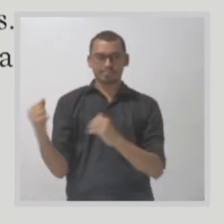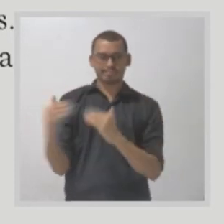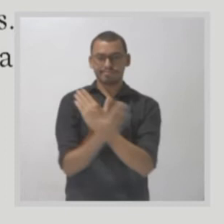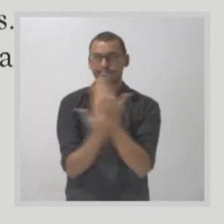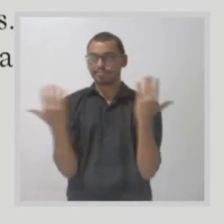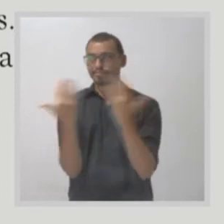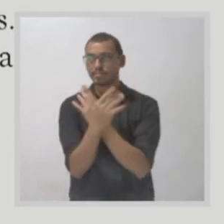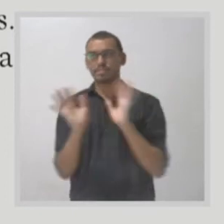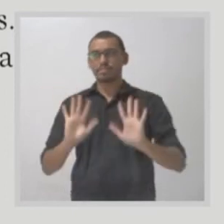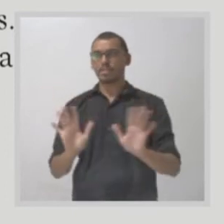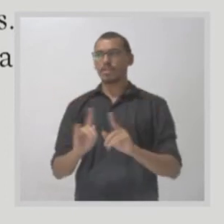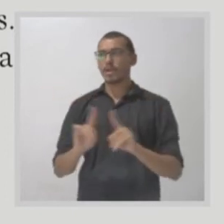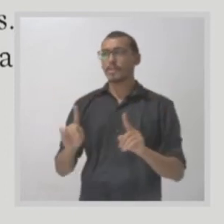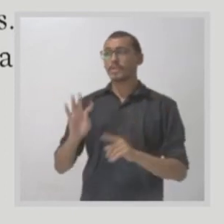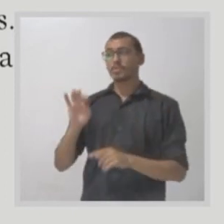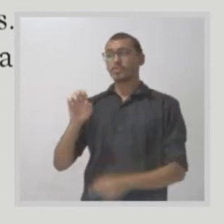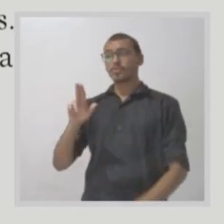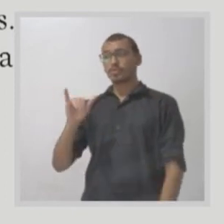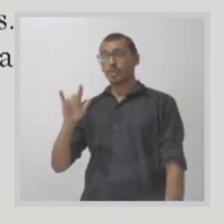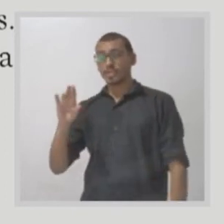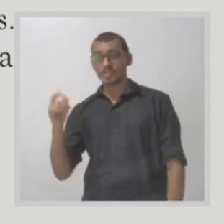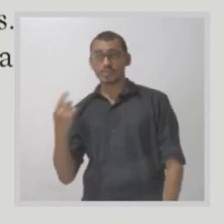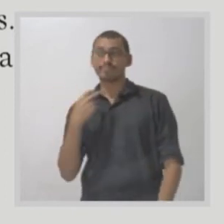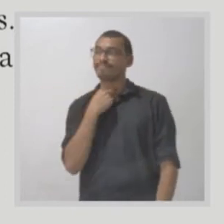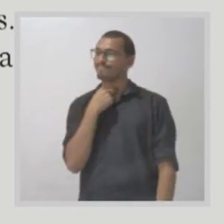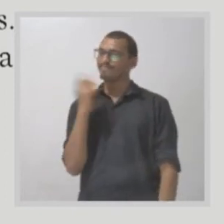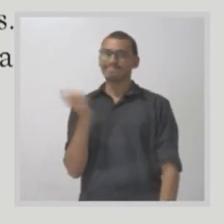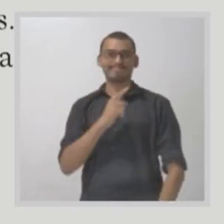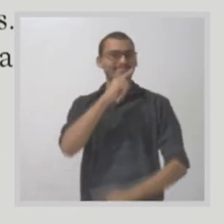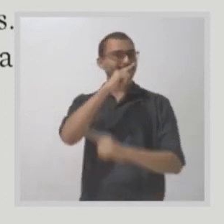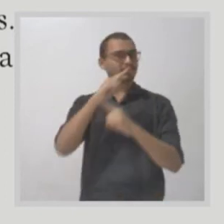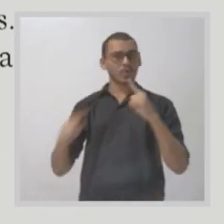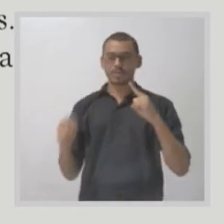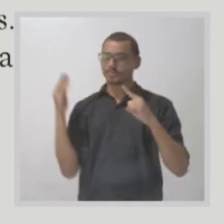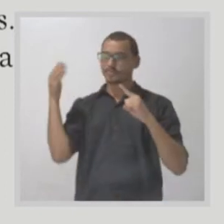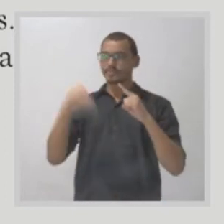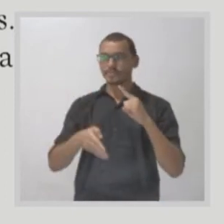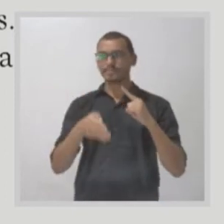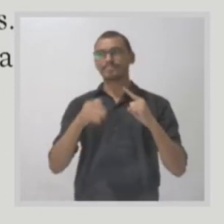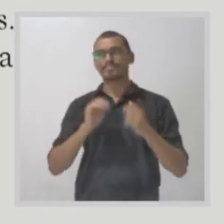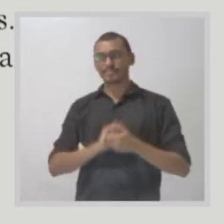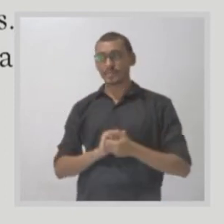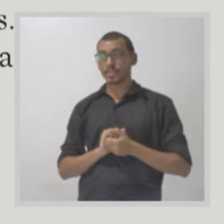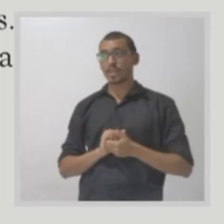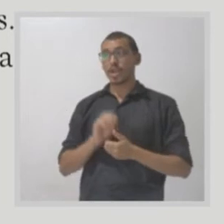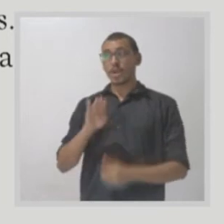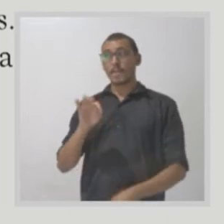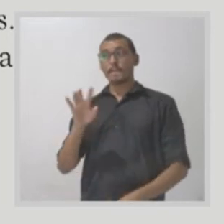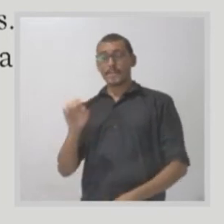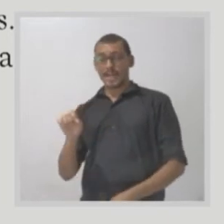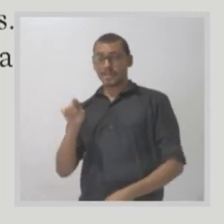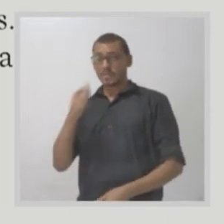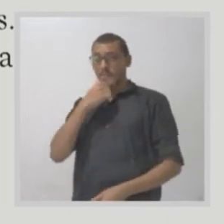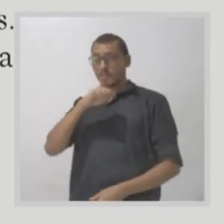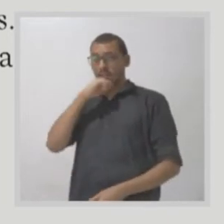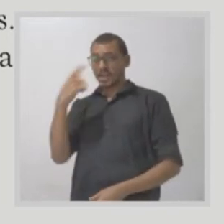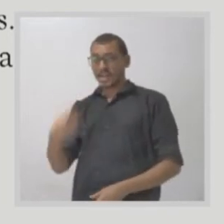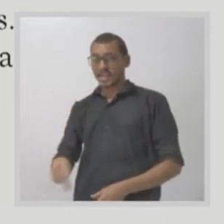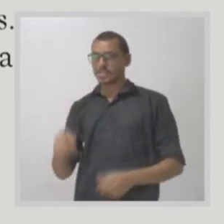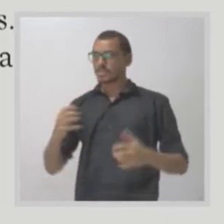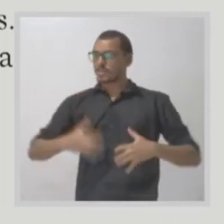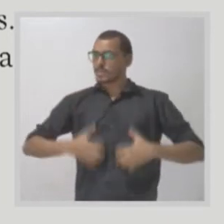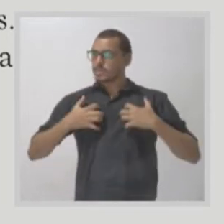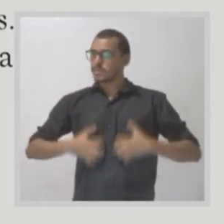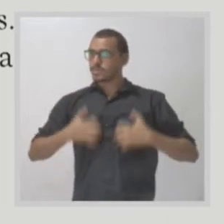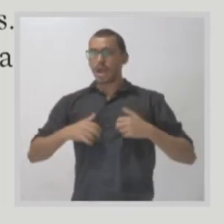está terminantemente proibido de ir ao bar do seu Porfírio. O do Beto é bem bravo, só que nunca está